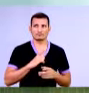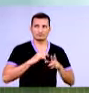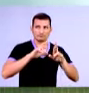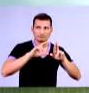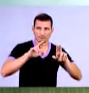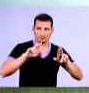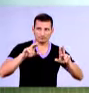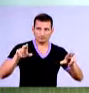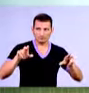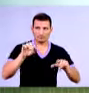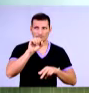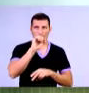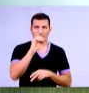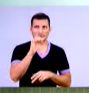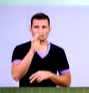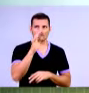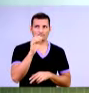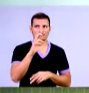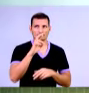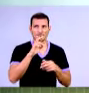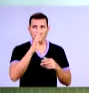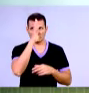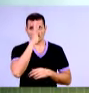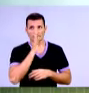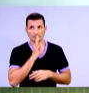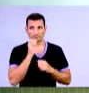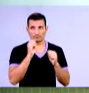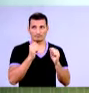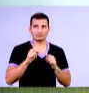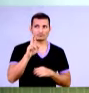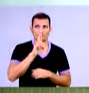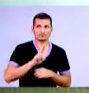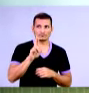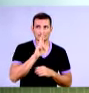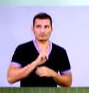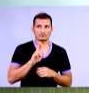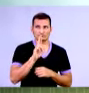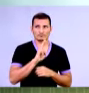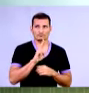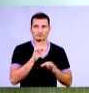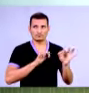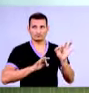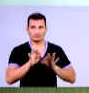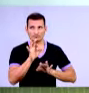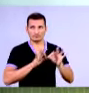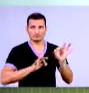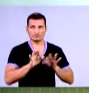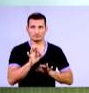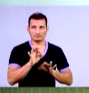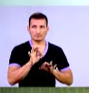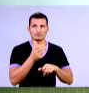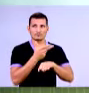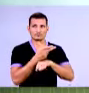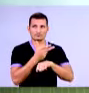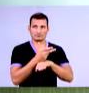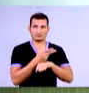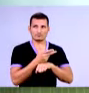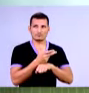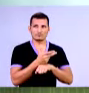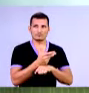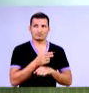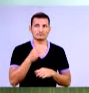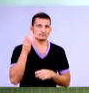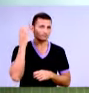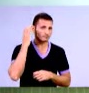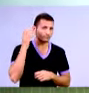software livre, de código aberto, que podem ser utilizados aí para a manipulação dos recursos multimídia, né?